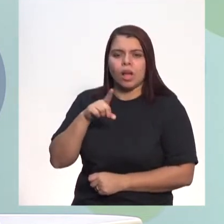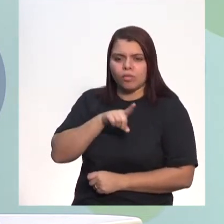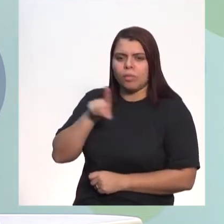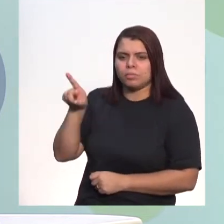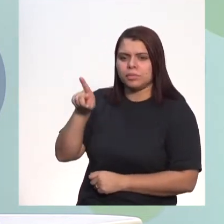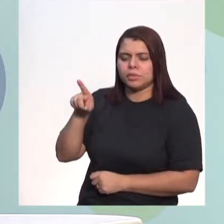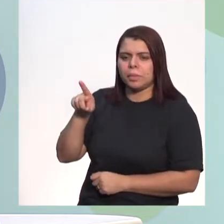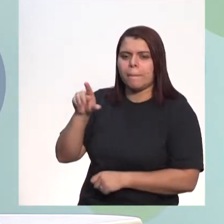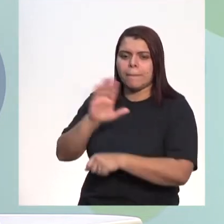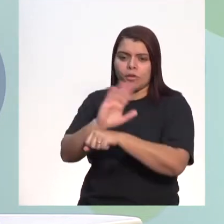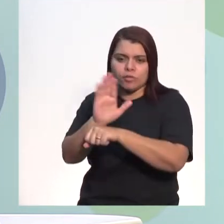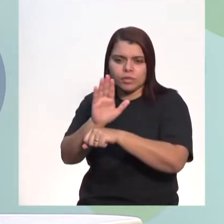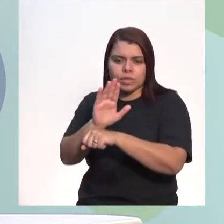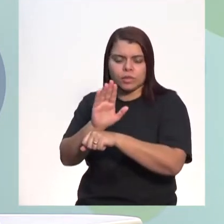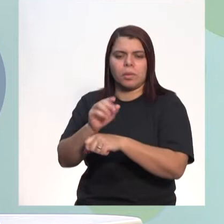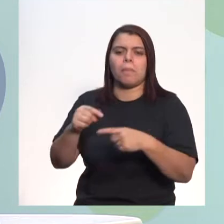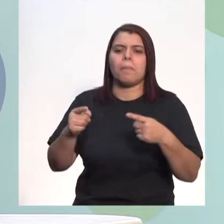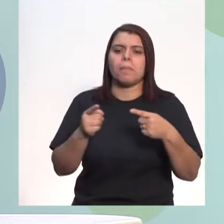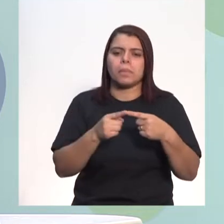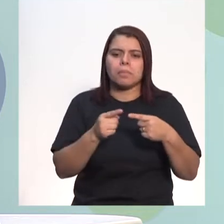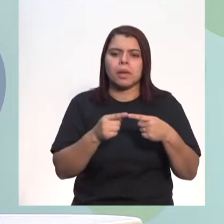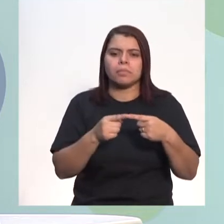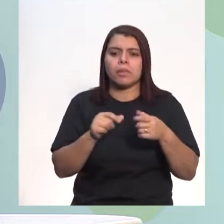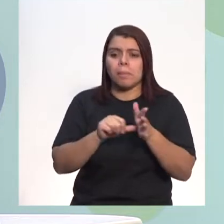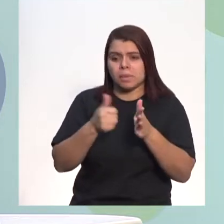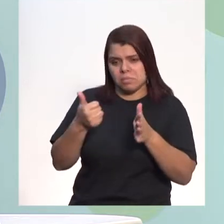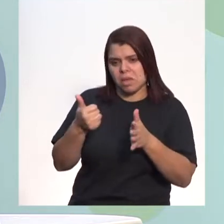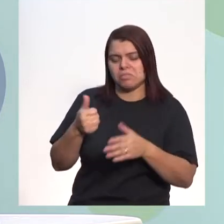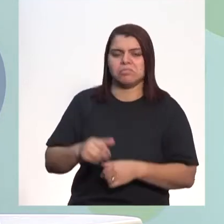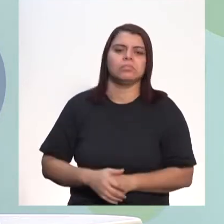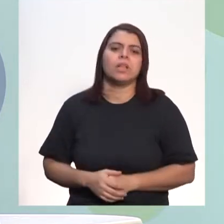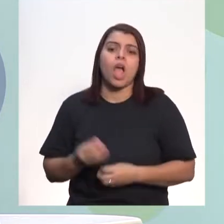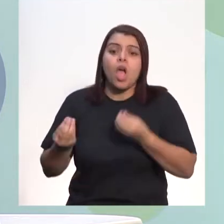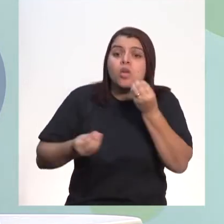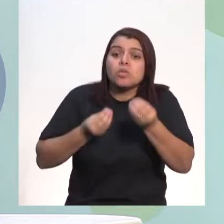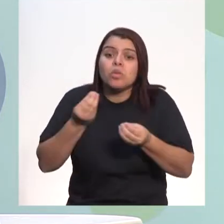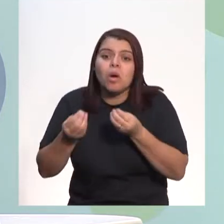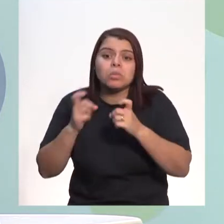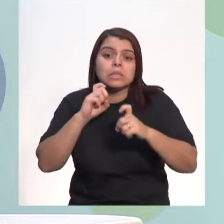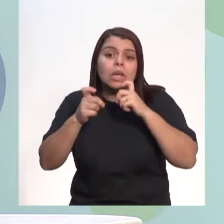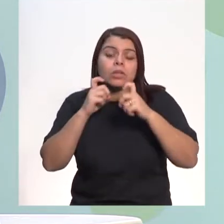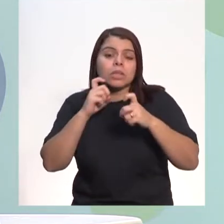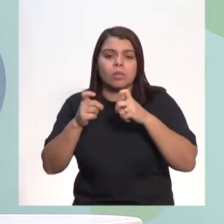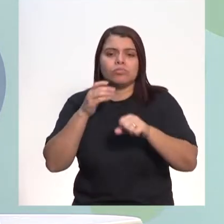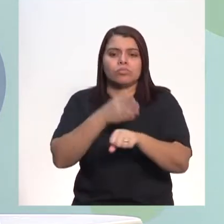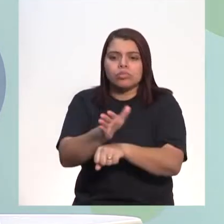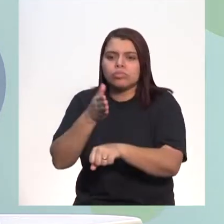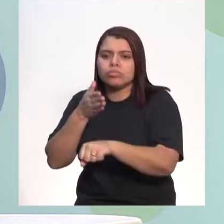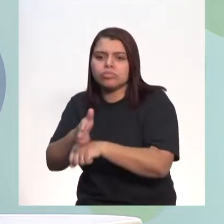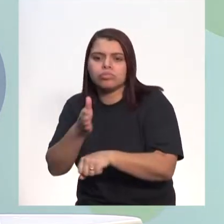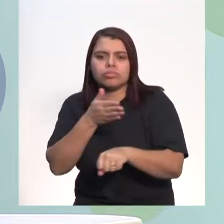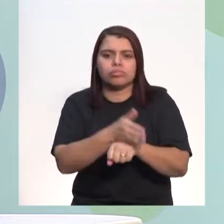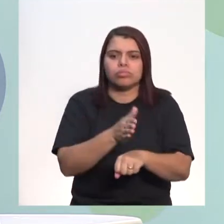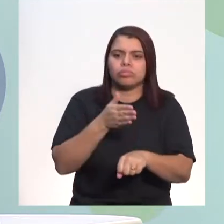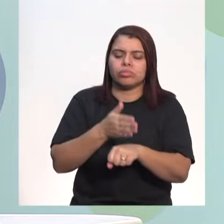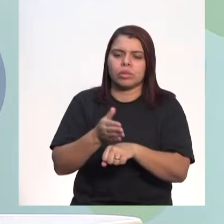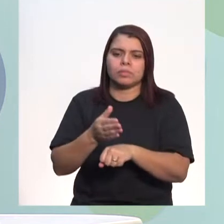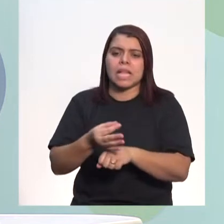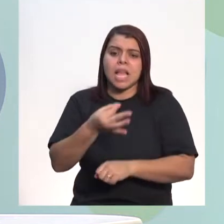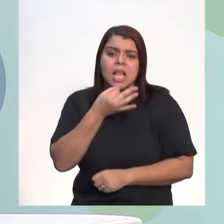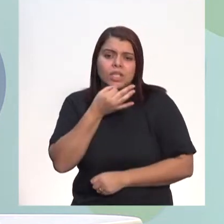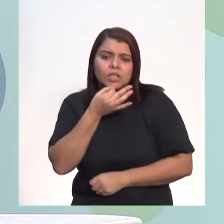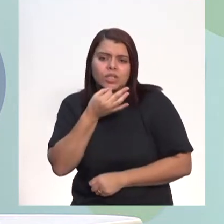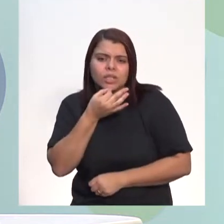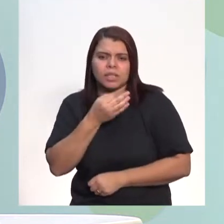primeiro vídeo, como acessar reunião no Teams. São dicas bem rápidas,